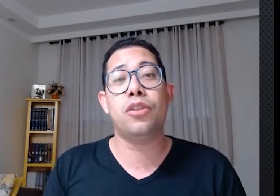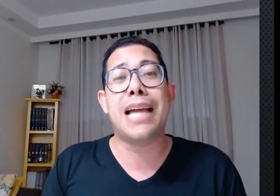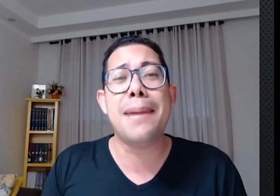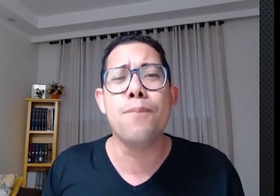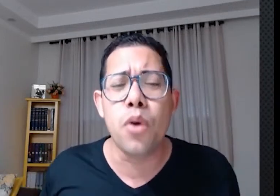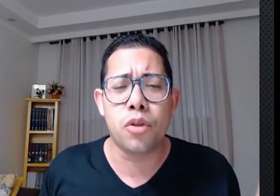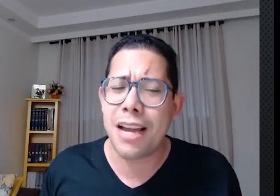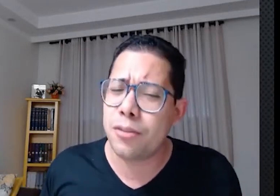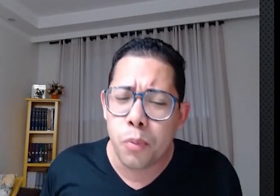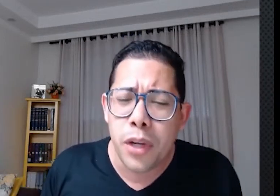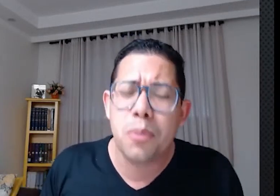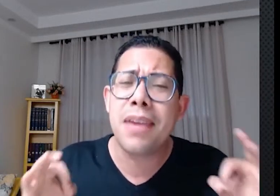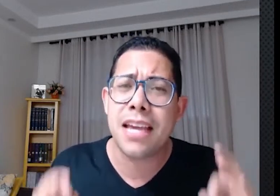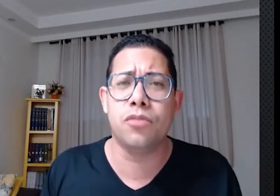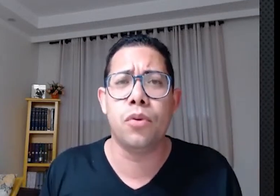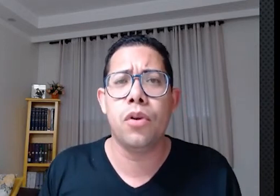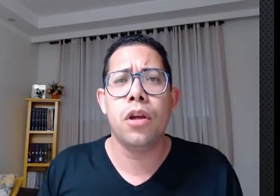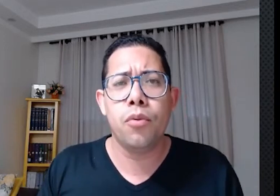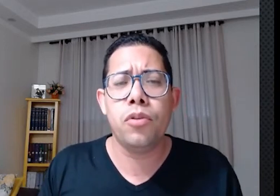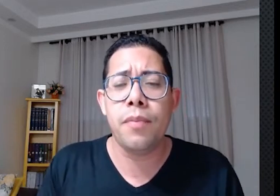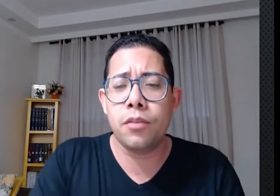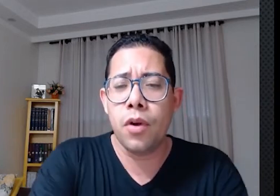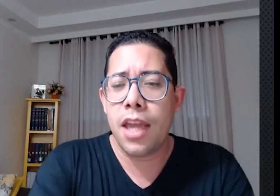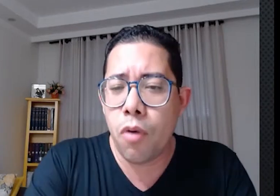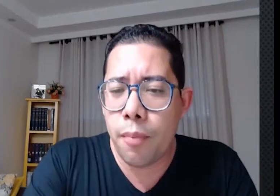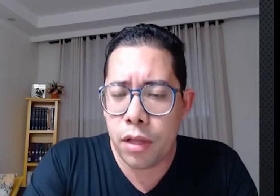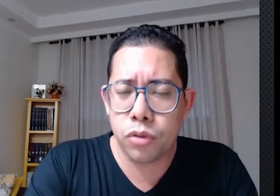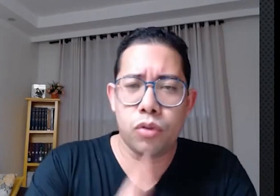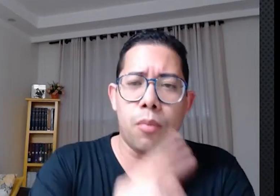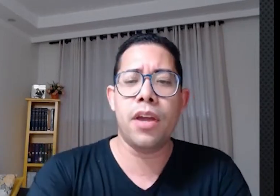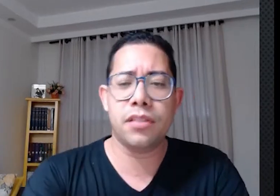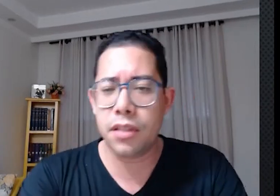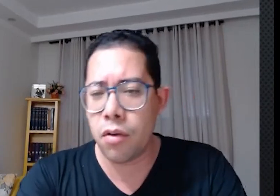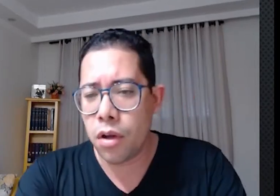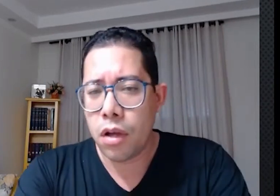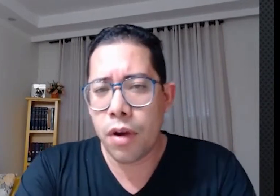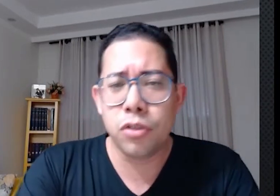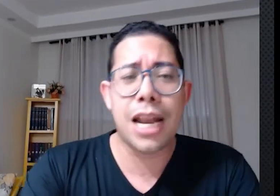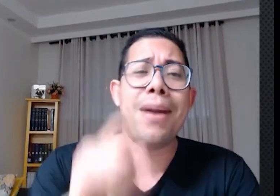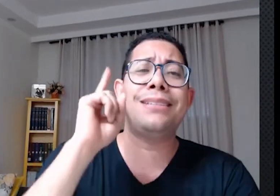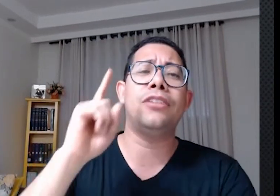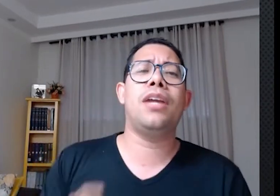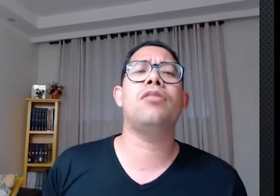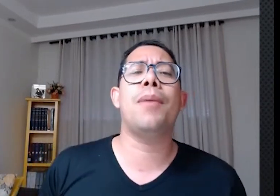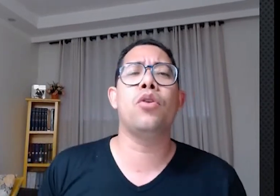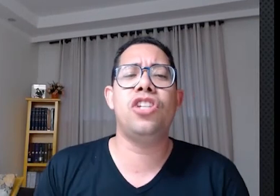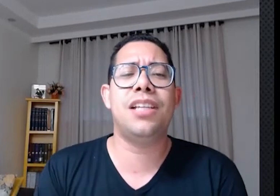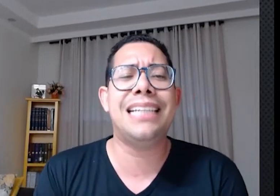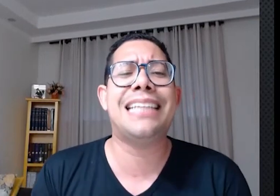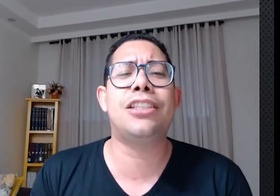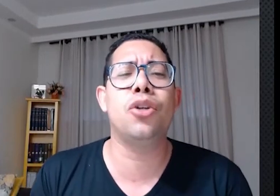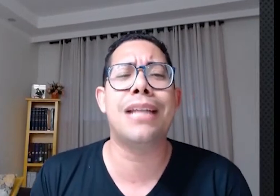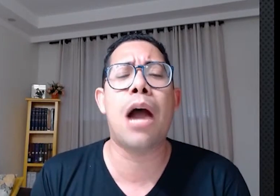vai nos ajudar aí muito, mas muito mesmo, em momentos como esse. Então, vamos lá. Mas antes eu quero dar uma